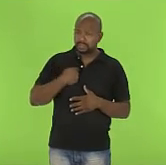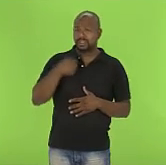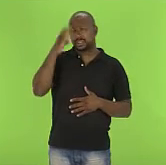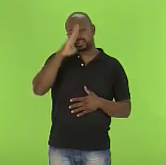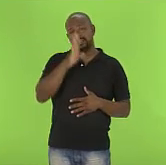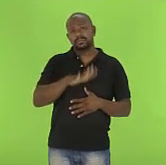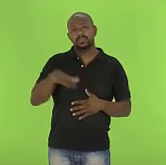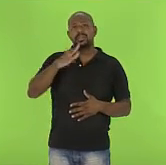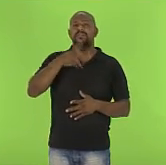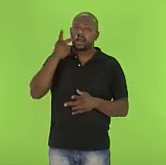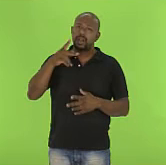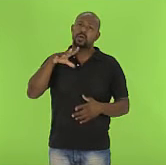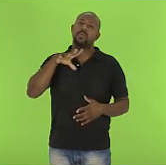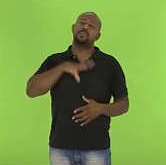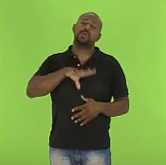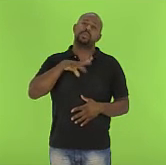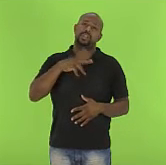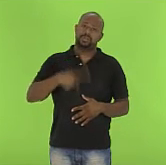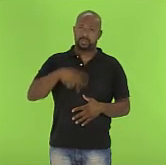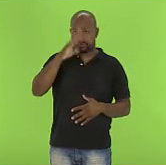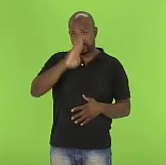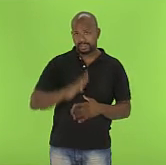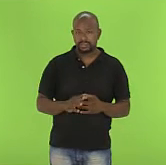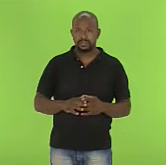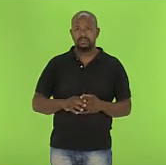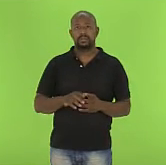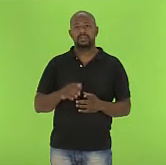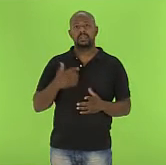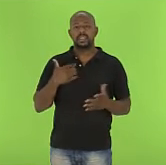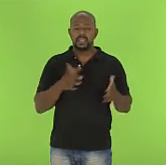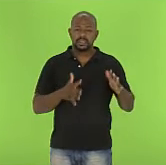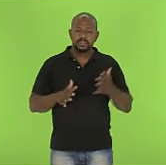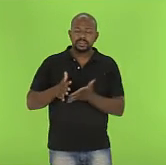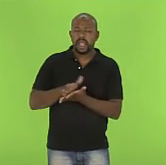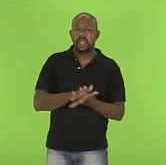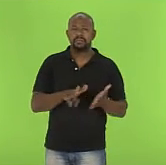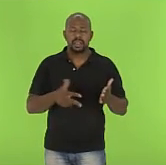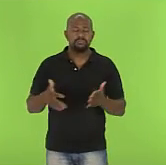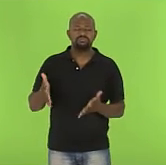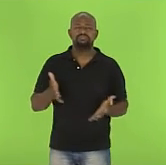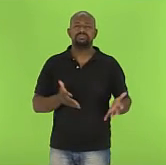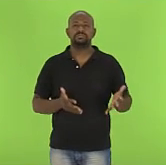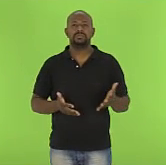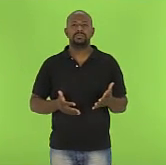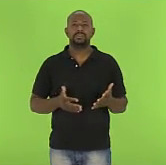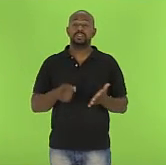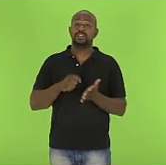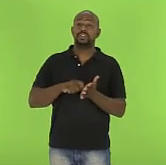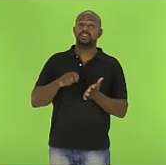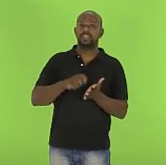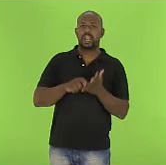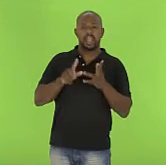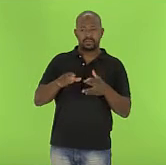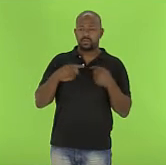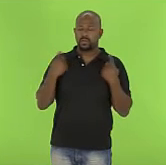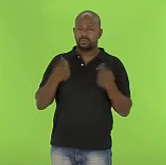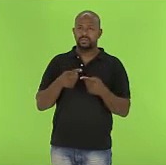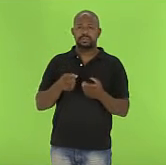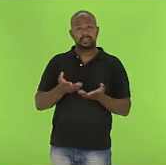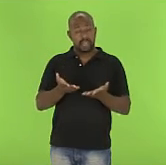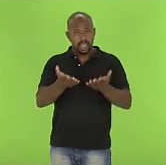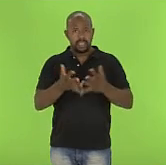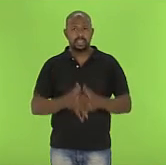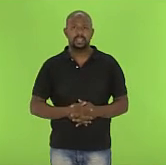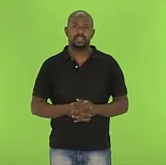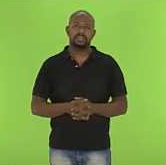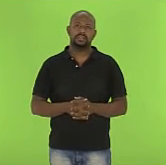somos a nação brasileira que fala um português do Brasil, que samba como a gente samba, que escreve como a gente